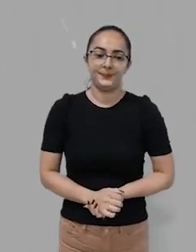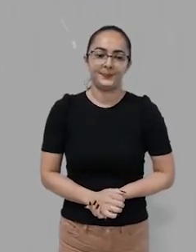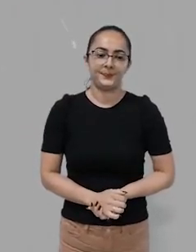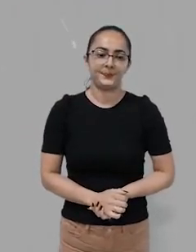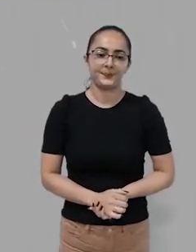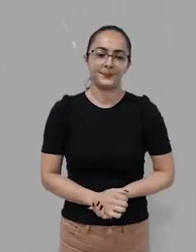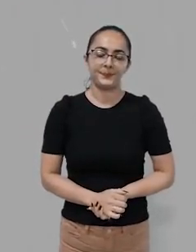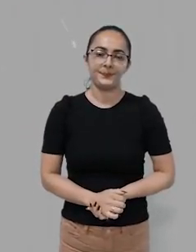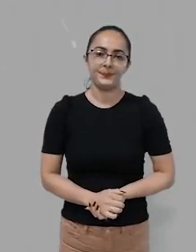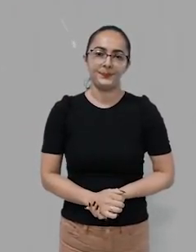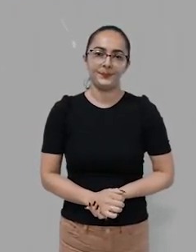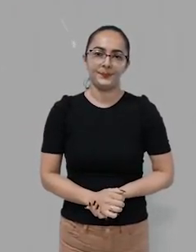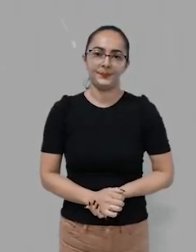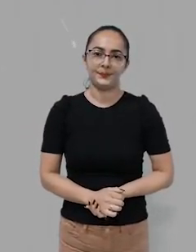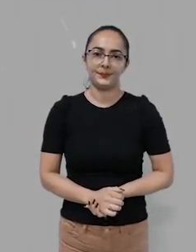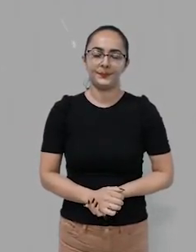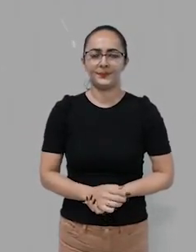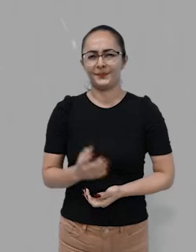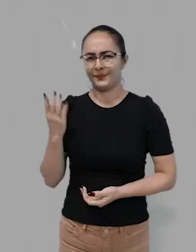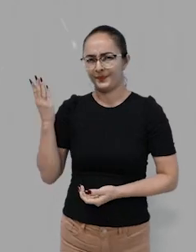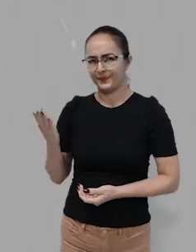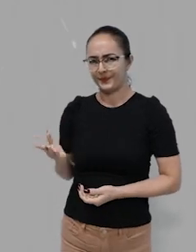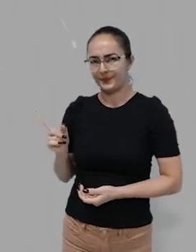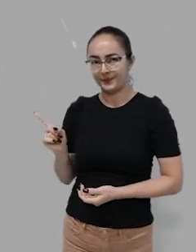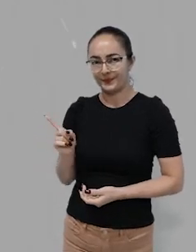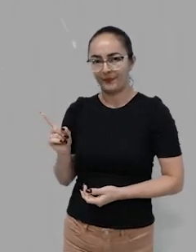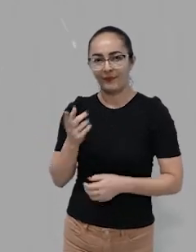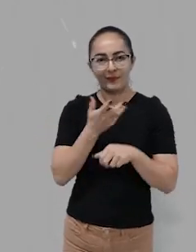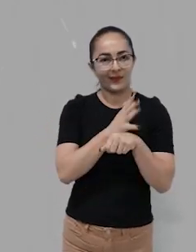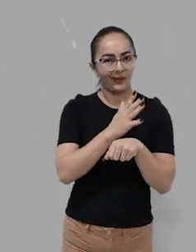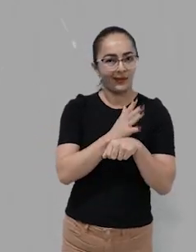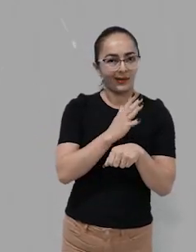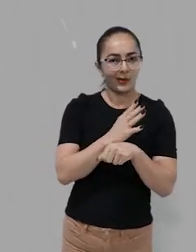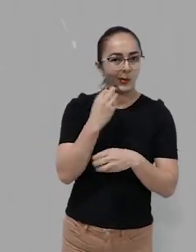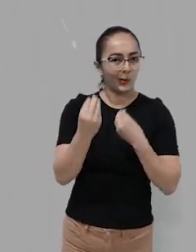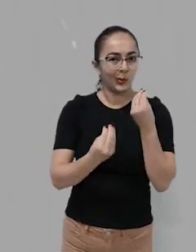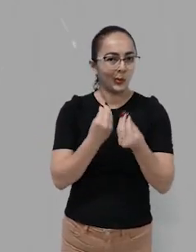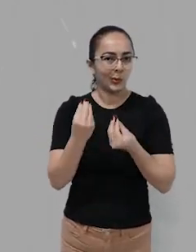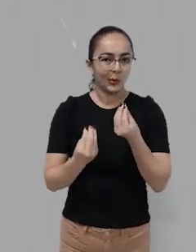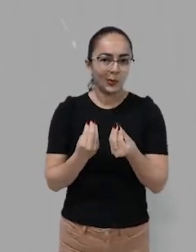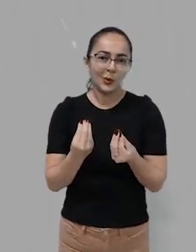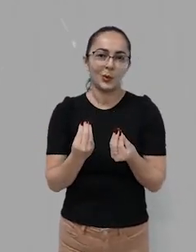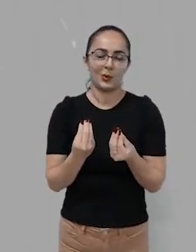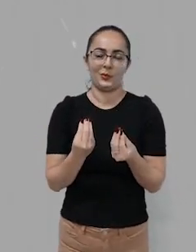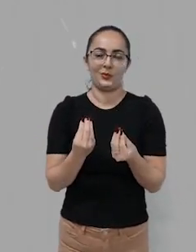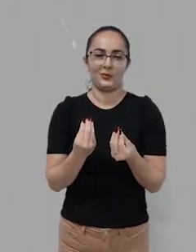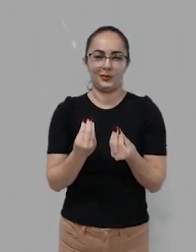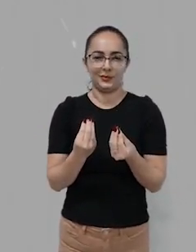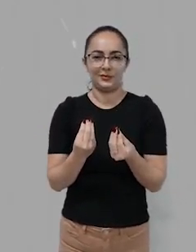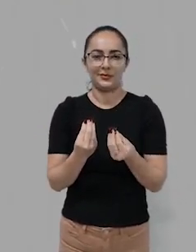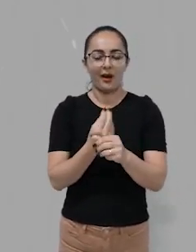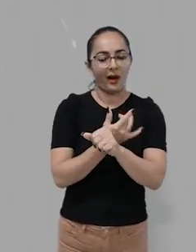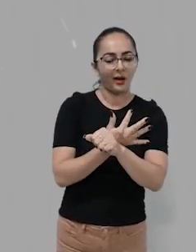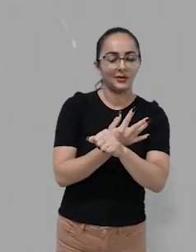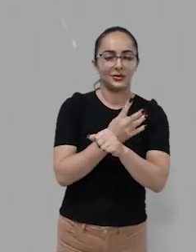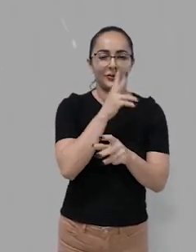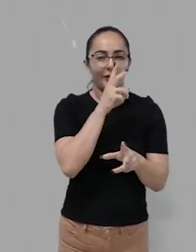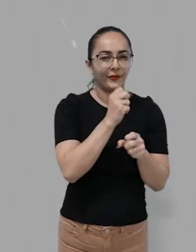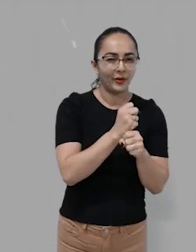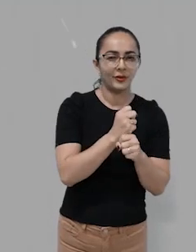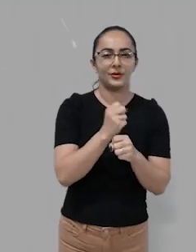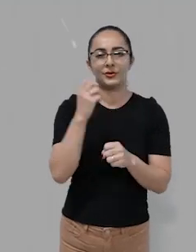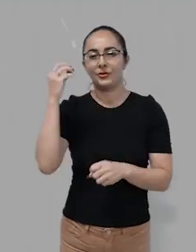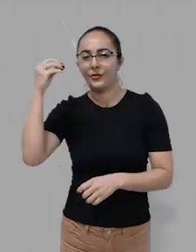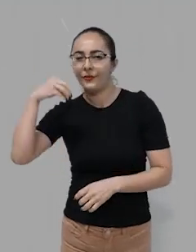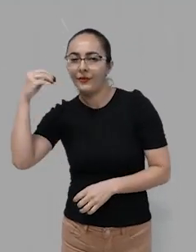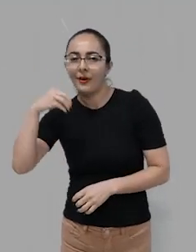aqui essa situação na forma de exercício. Como a gente poderia ver essa situação de ácido forte, fraco, grau